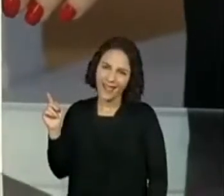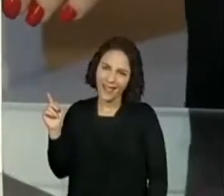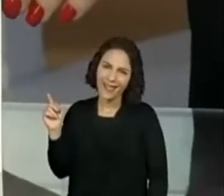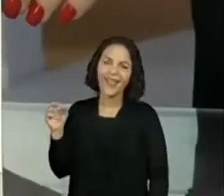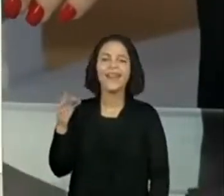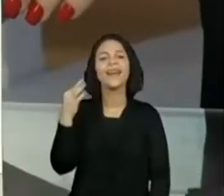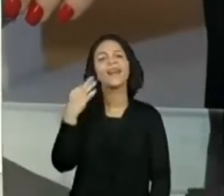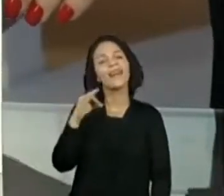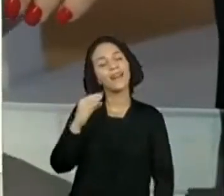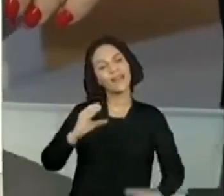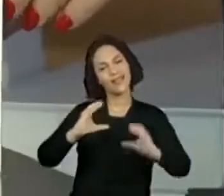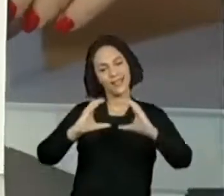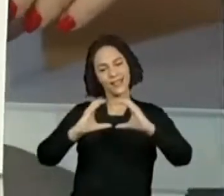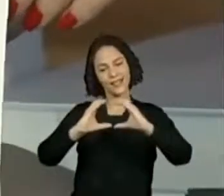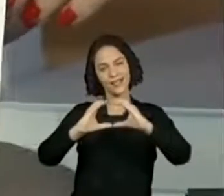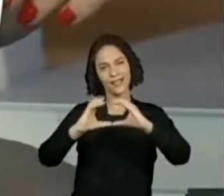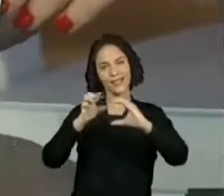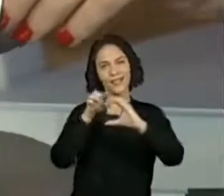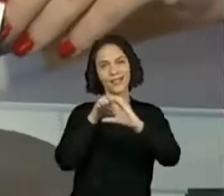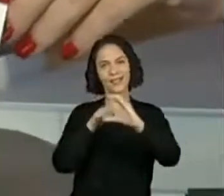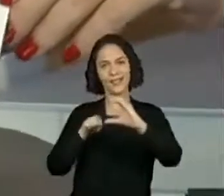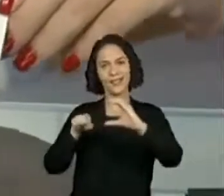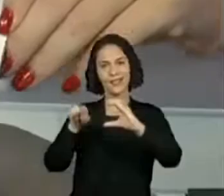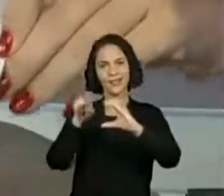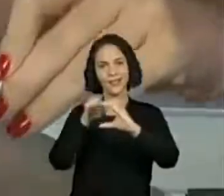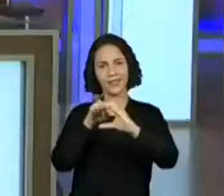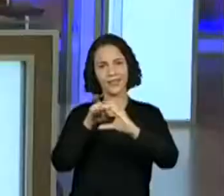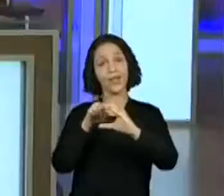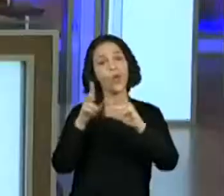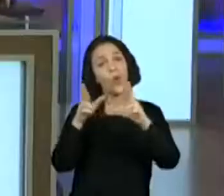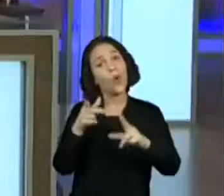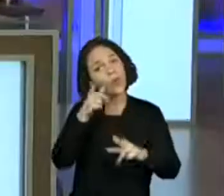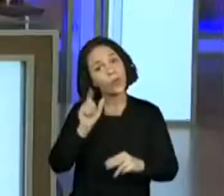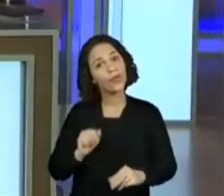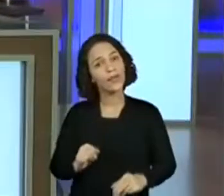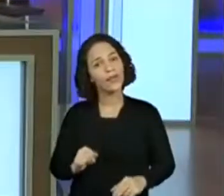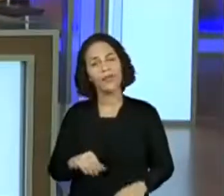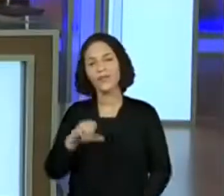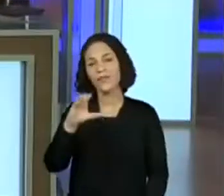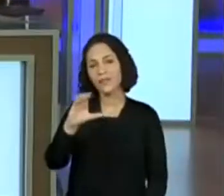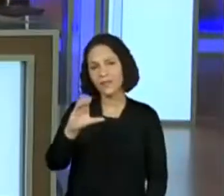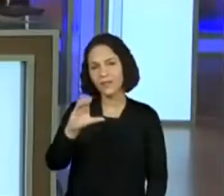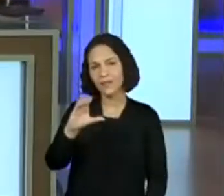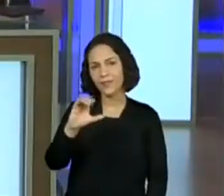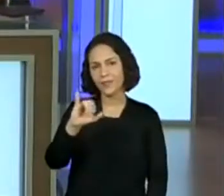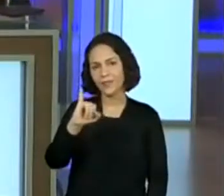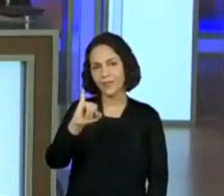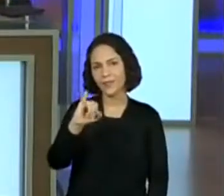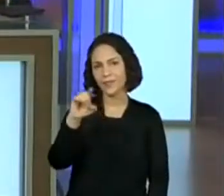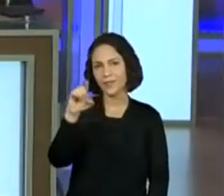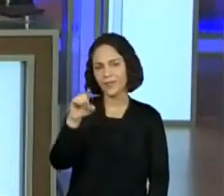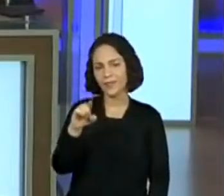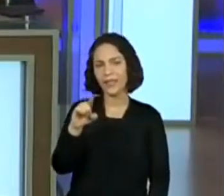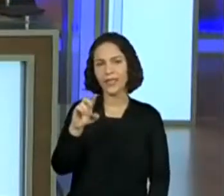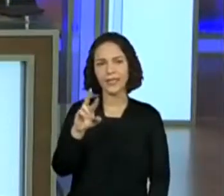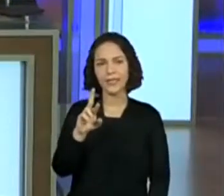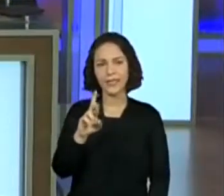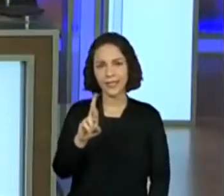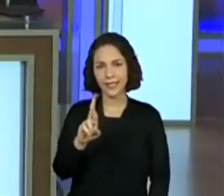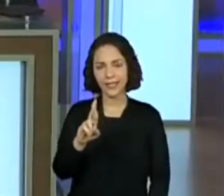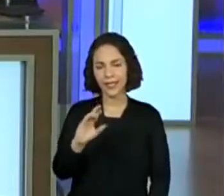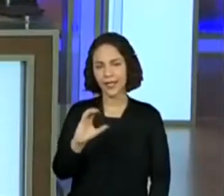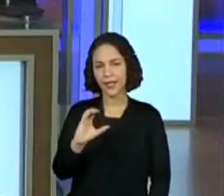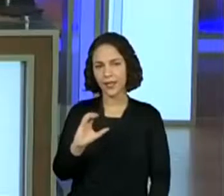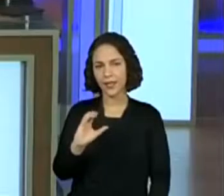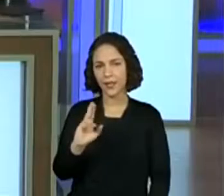O círculo. Isso. Isso mesmo. Então, a gente já olhando aí, né, para o formato da lata... A